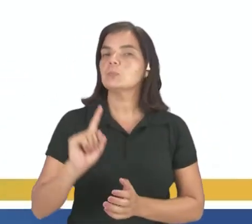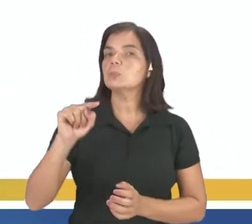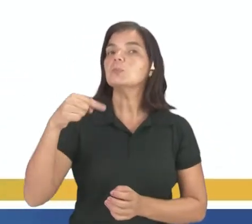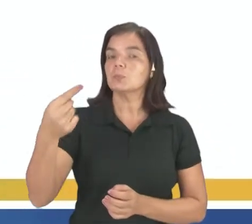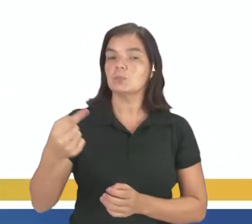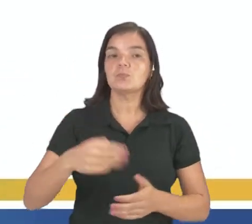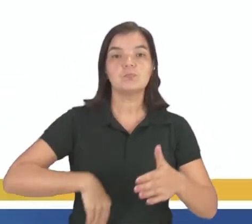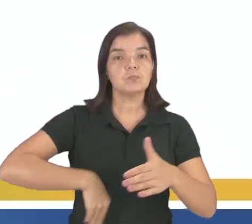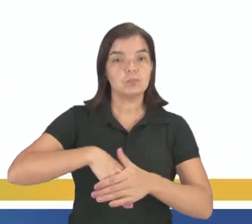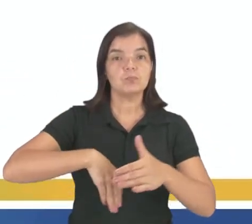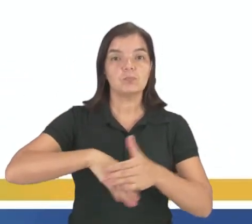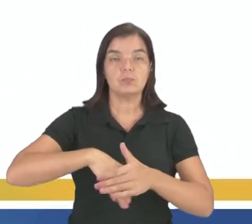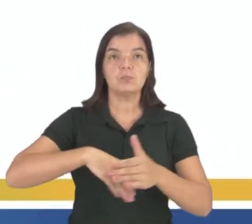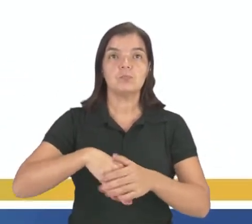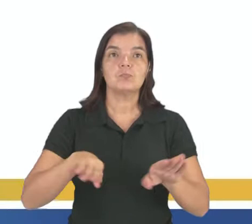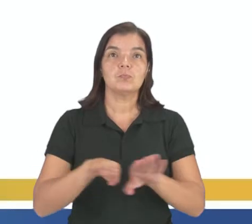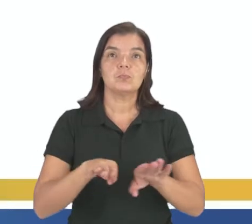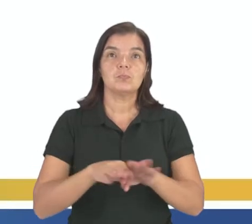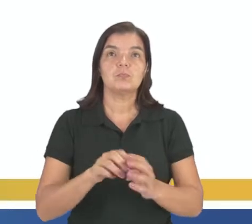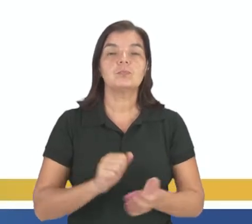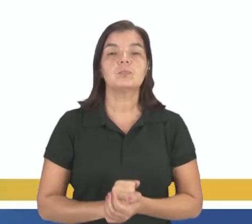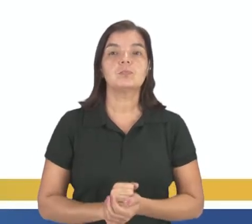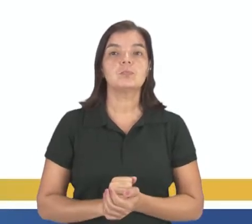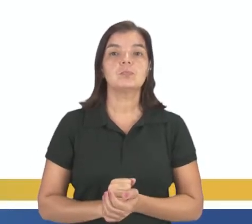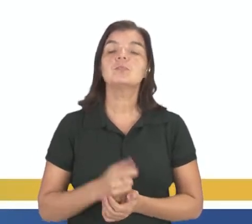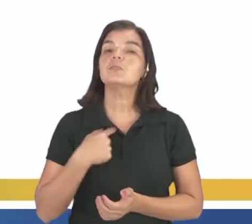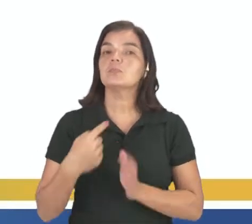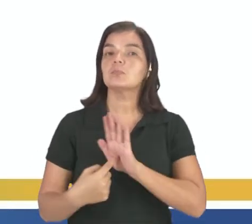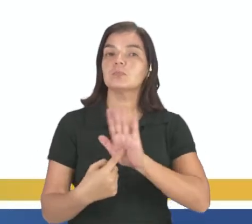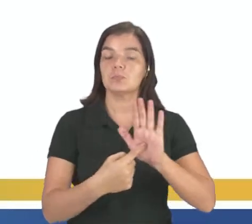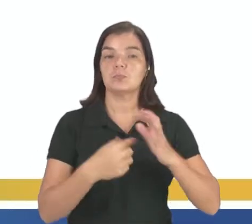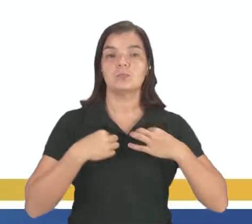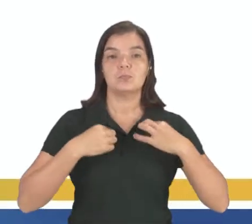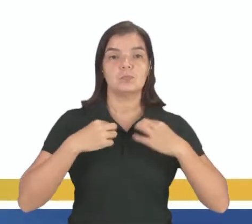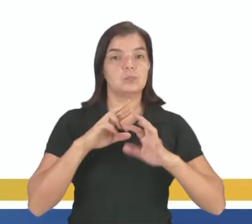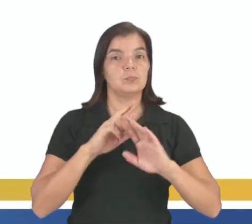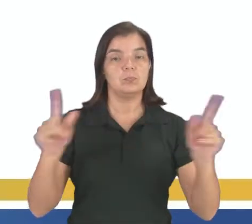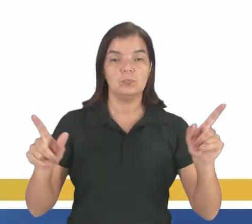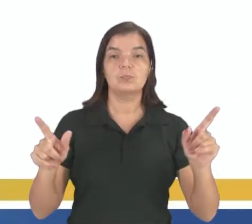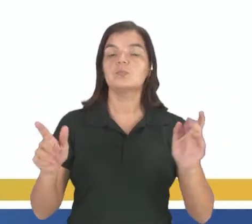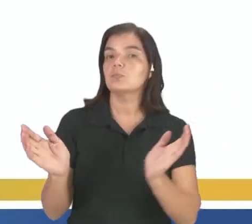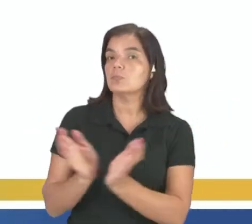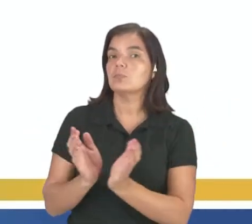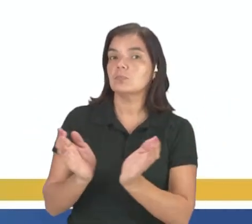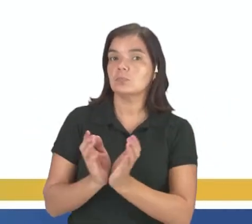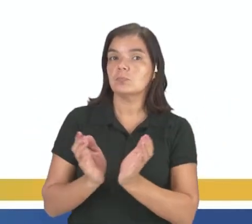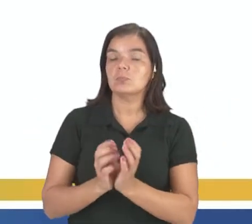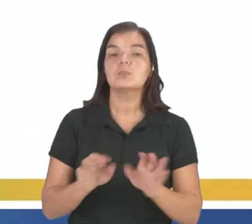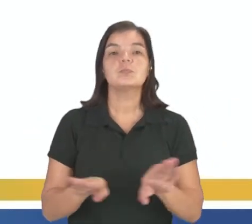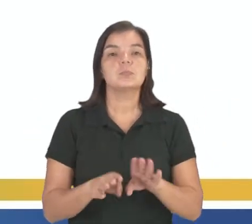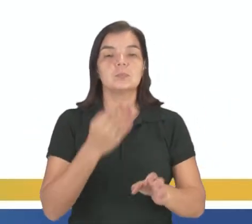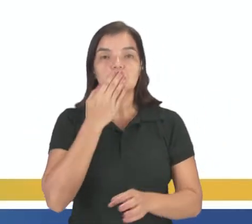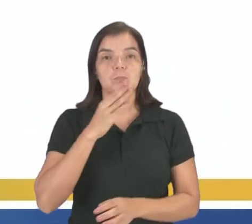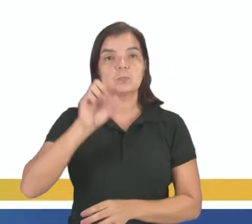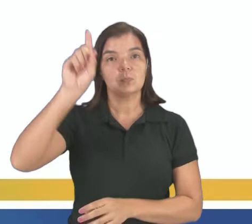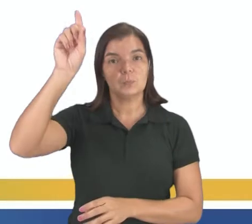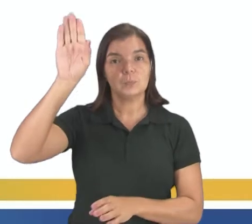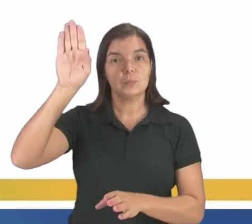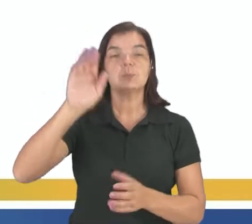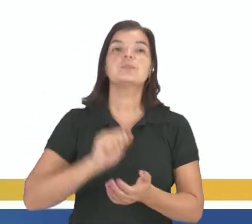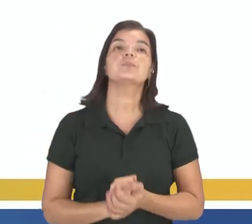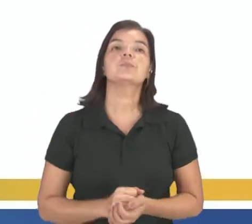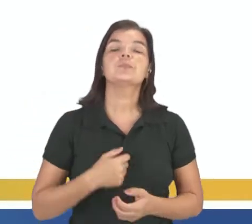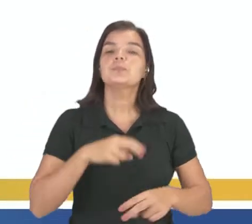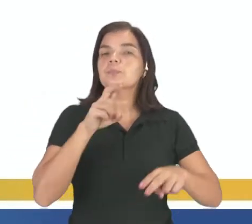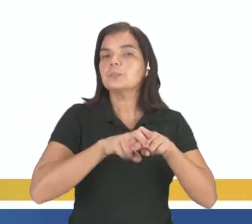são jogadores de linha o goleiro deve estar identificado com a blusa diferente da sua equipe e da arbitragem o banco de